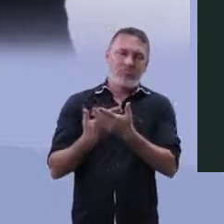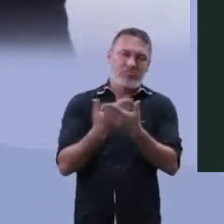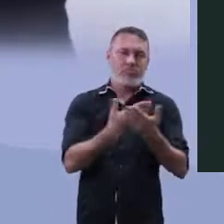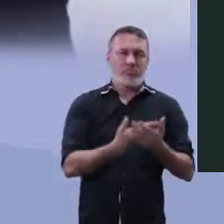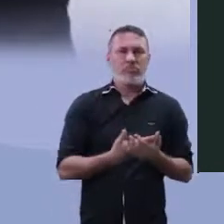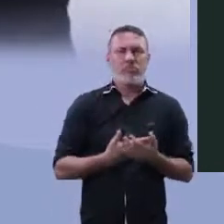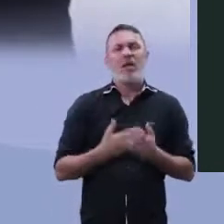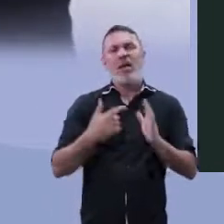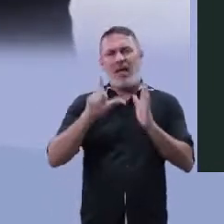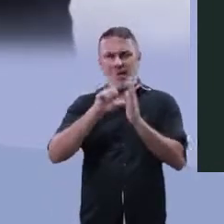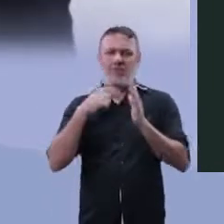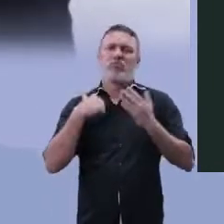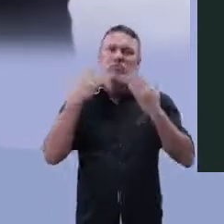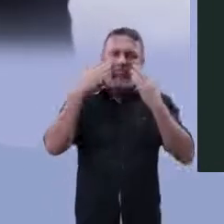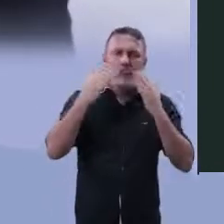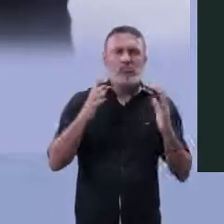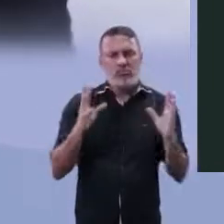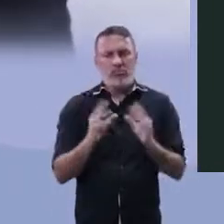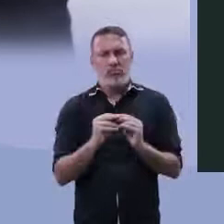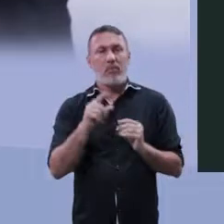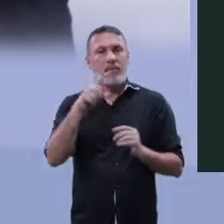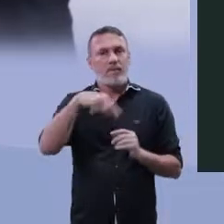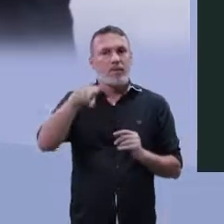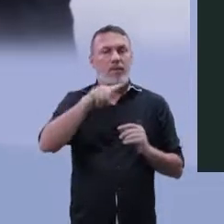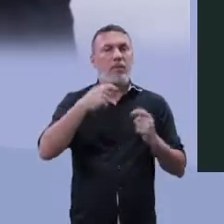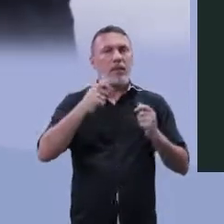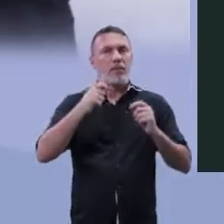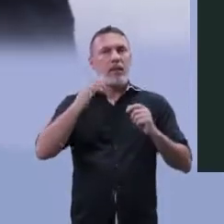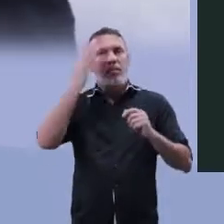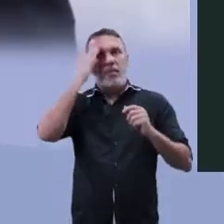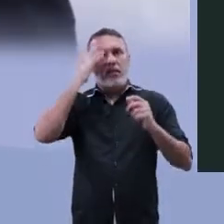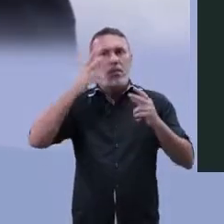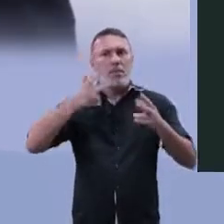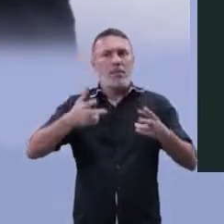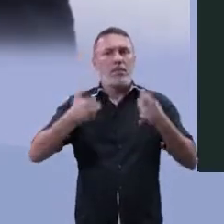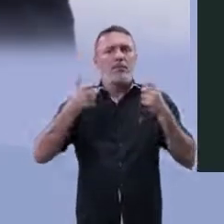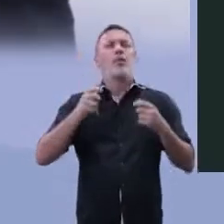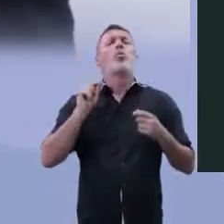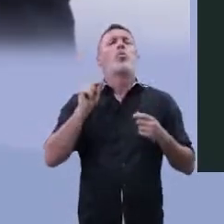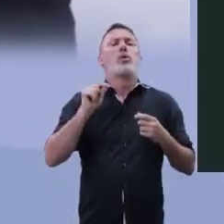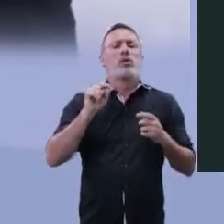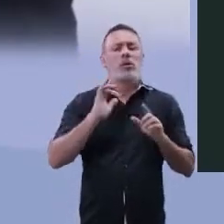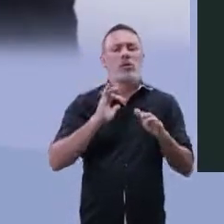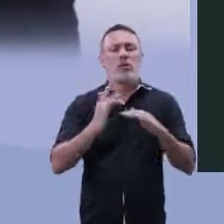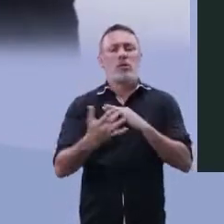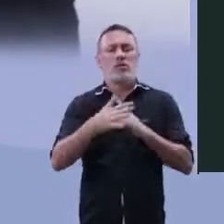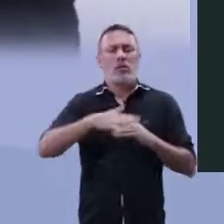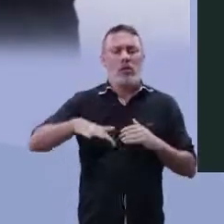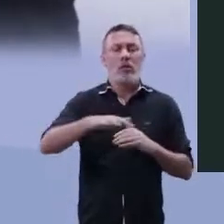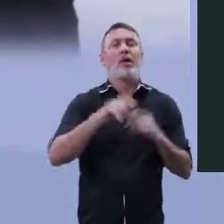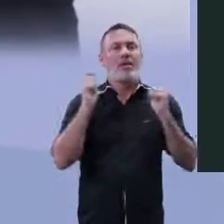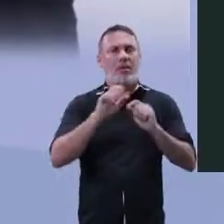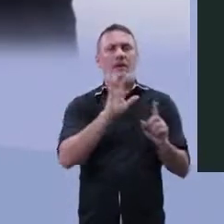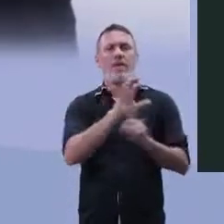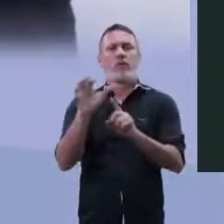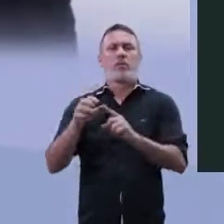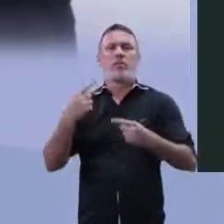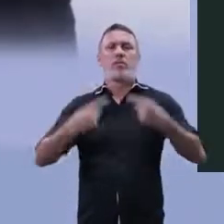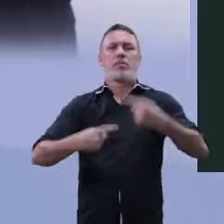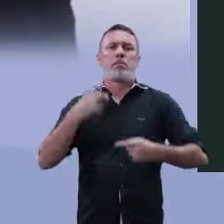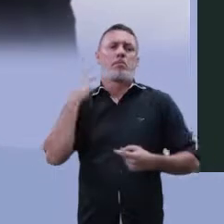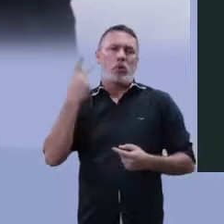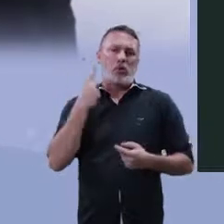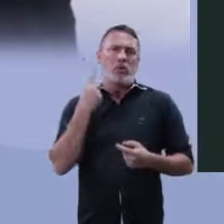vai perceber isso, né? Já fiz uma pequena apresentação antes para vocês perceberem como é que as redes sociais podem influenciar